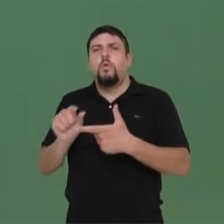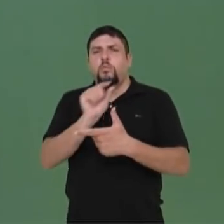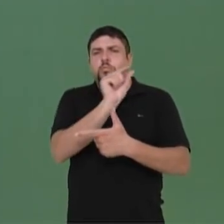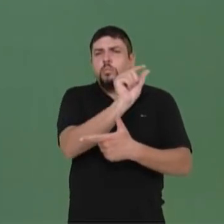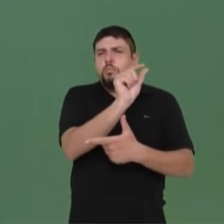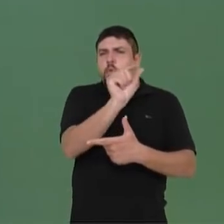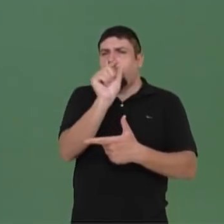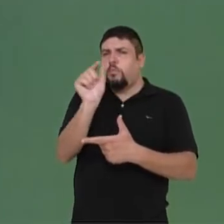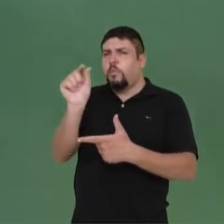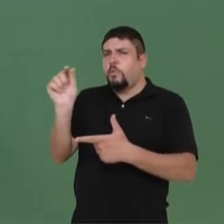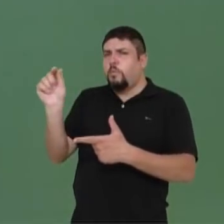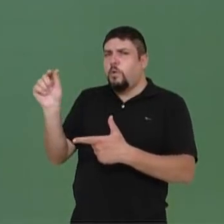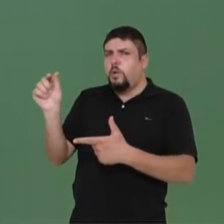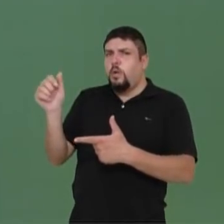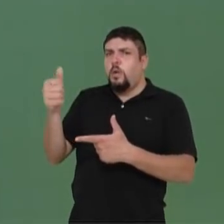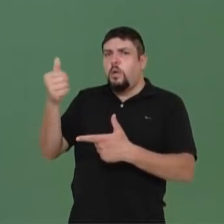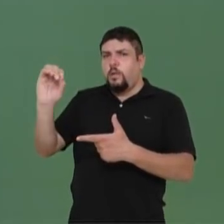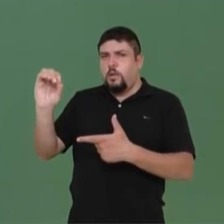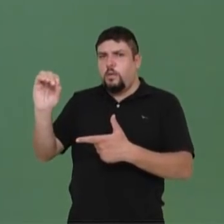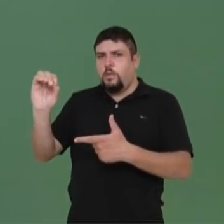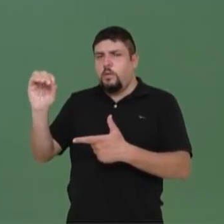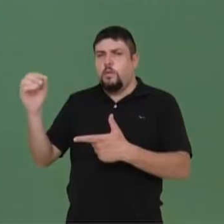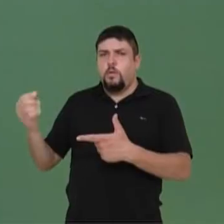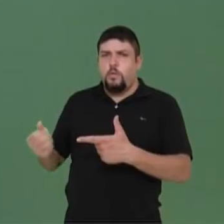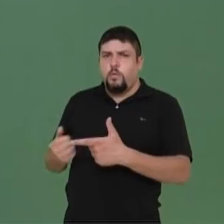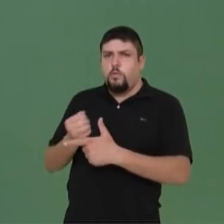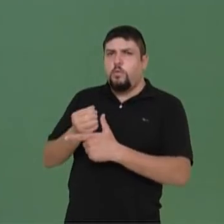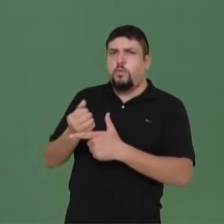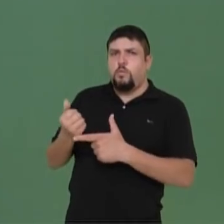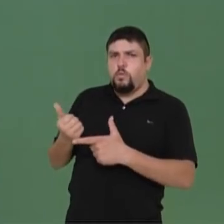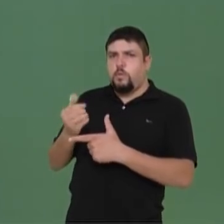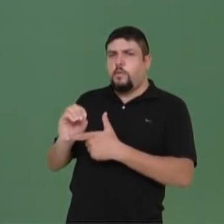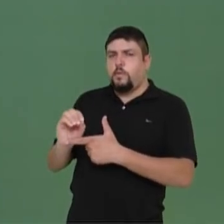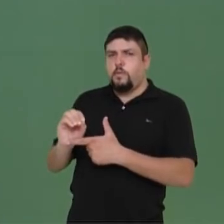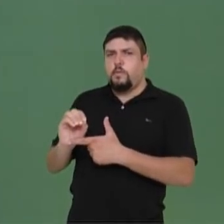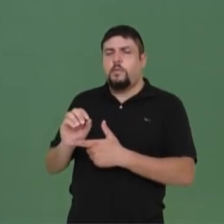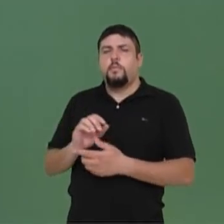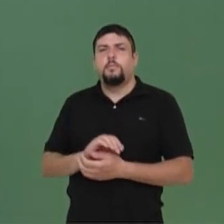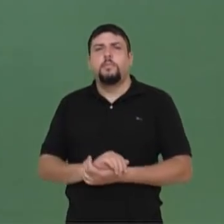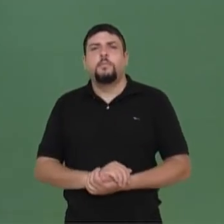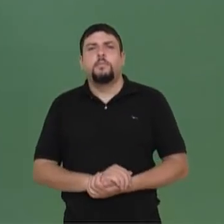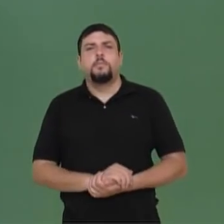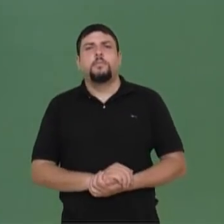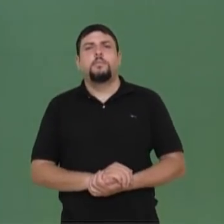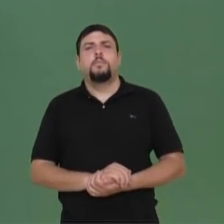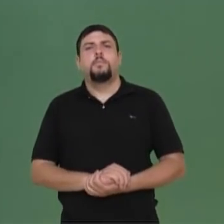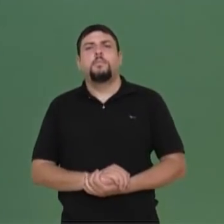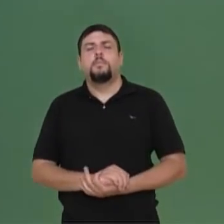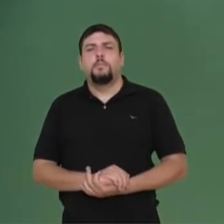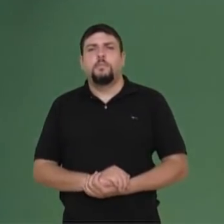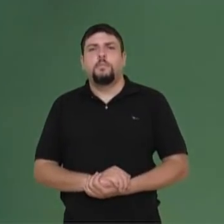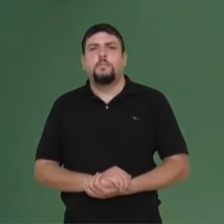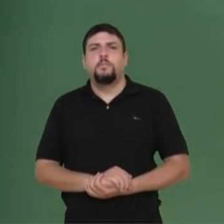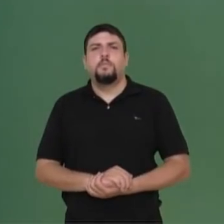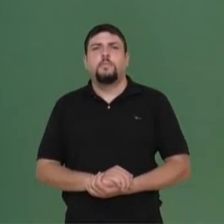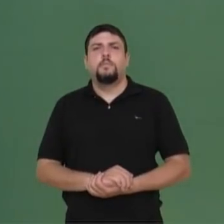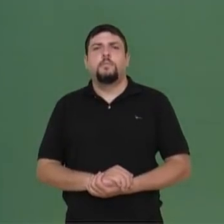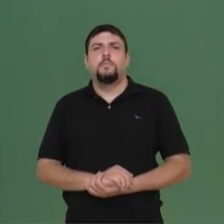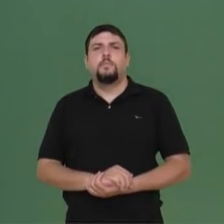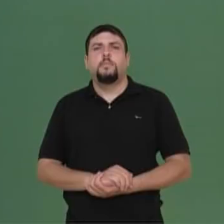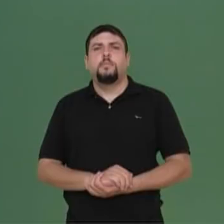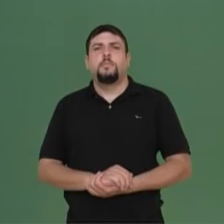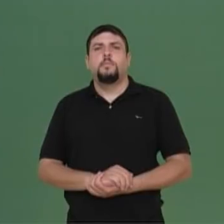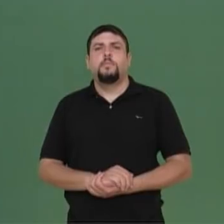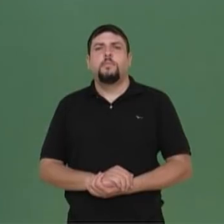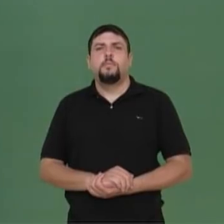6, 7, 8, 9, 10. Eu tenho 10 termos, 10 notas, 10 valores nessa amostra. Então, eu vou dividir por